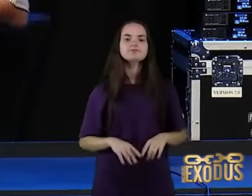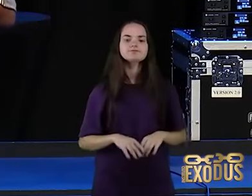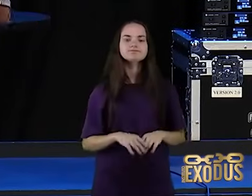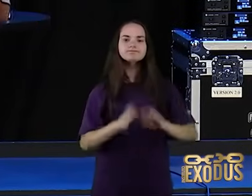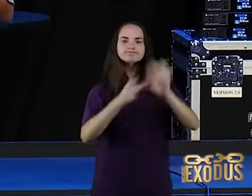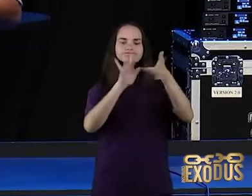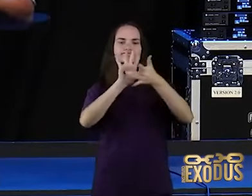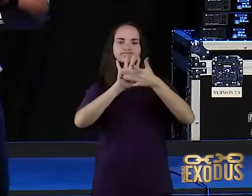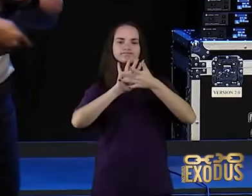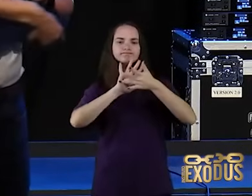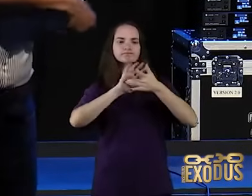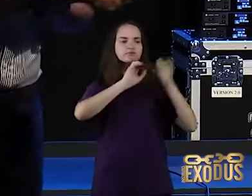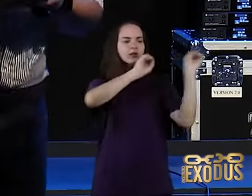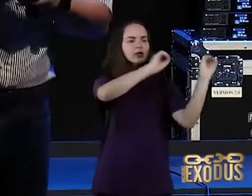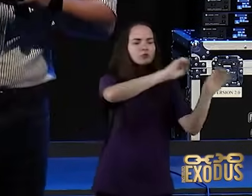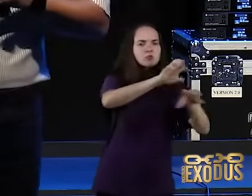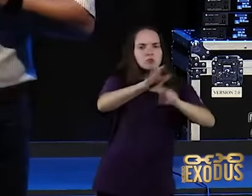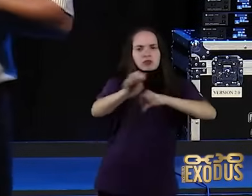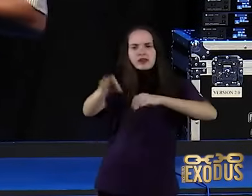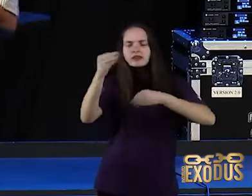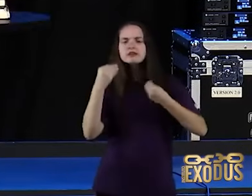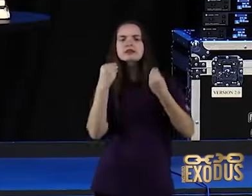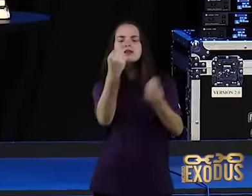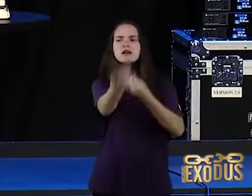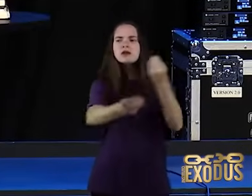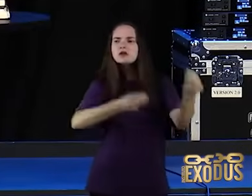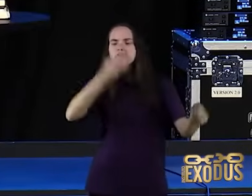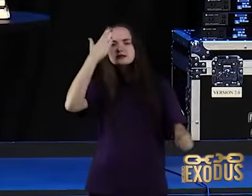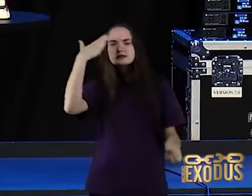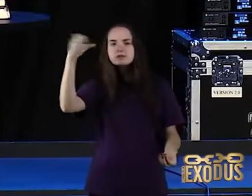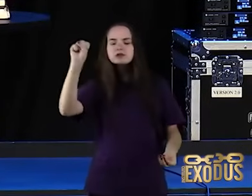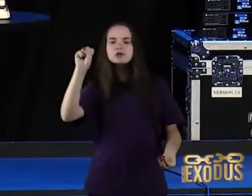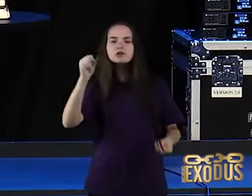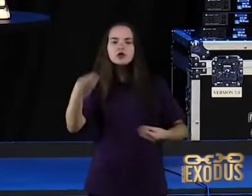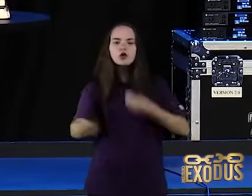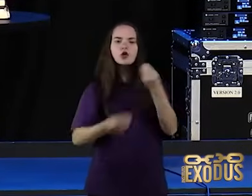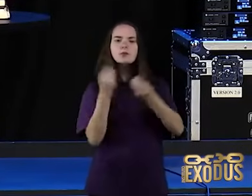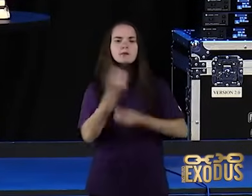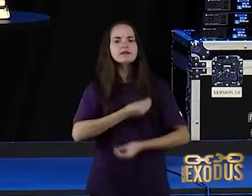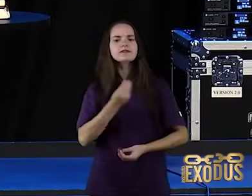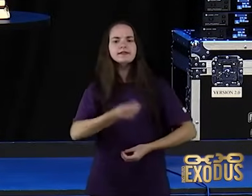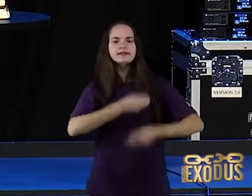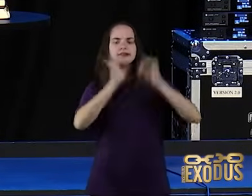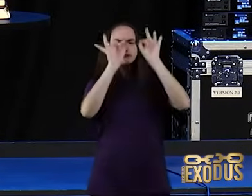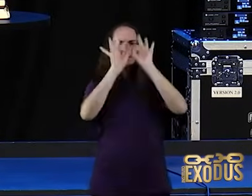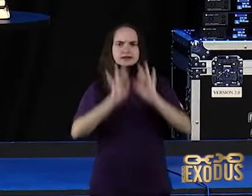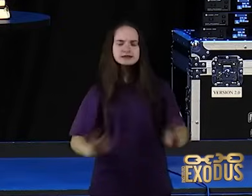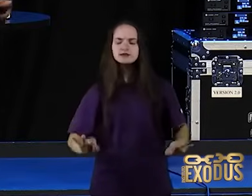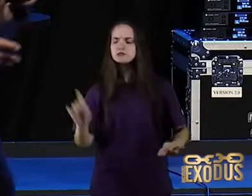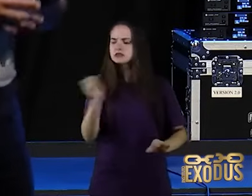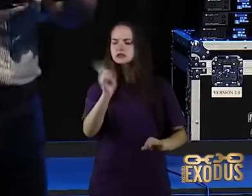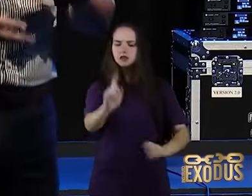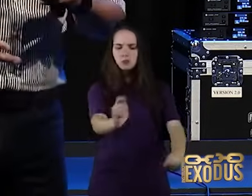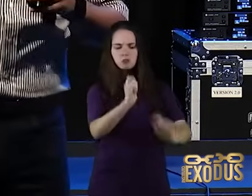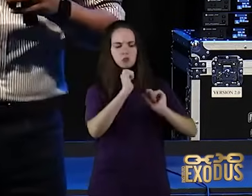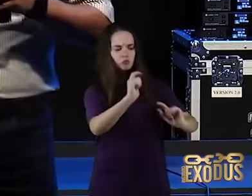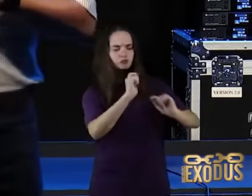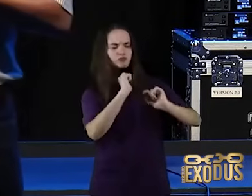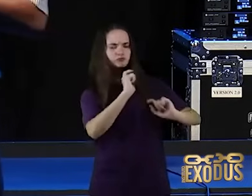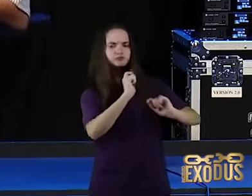apanhado de lições de Sabedoria para você ter uma vida simples para você não se enganar e não ser